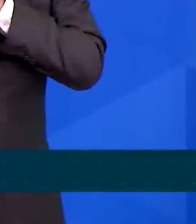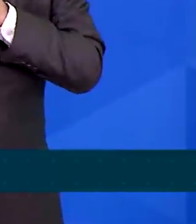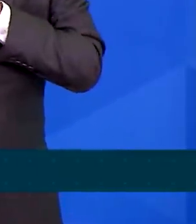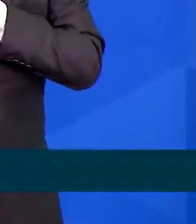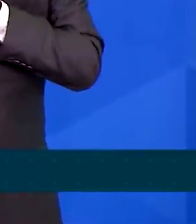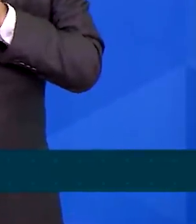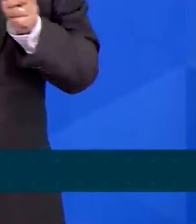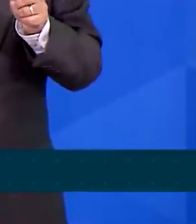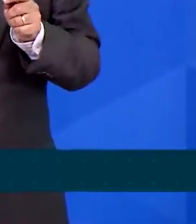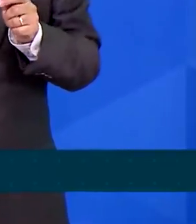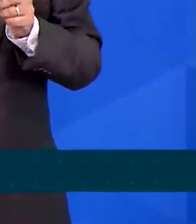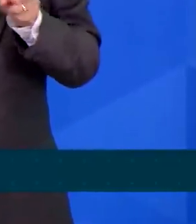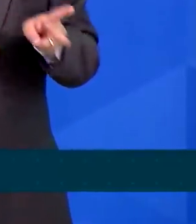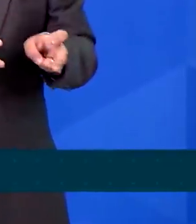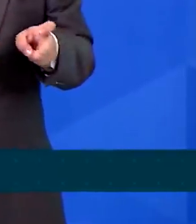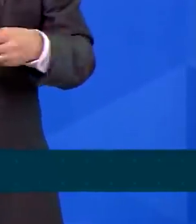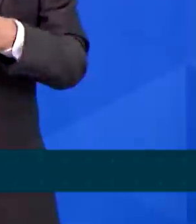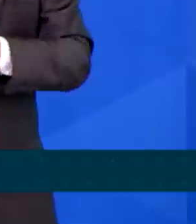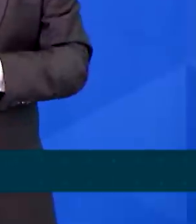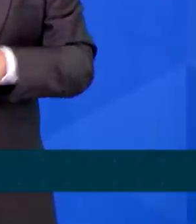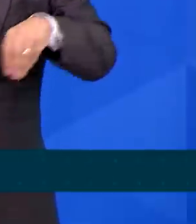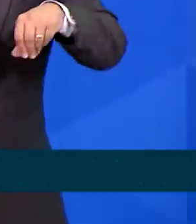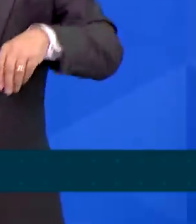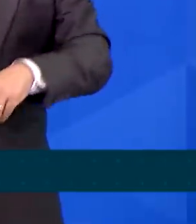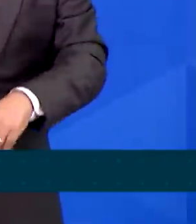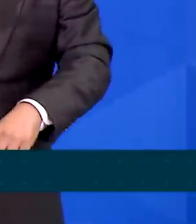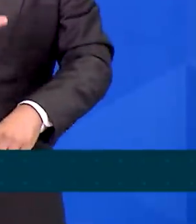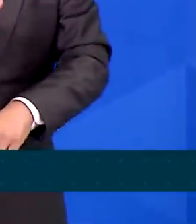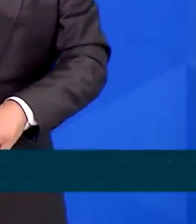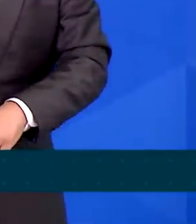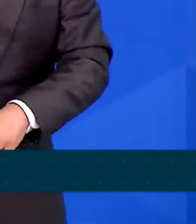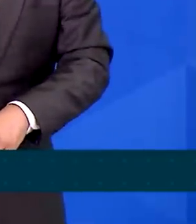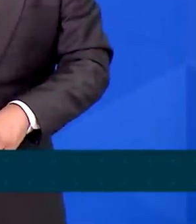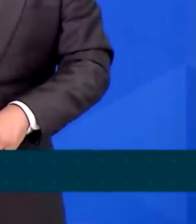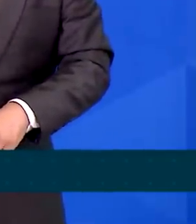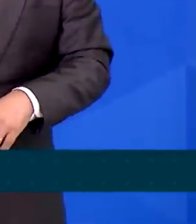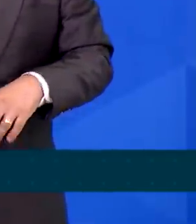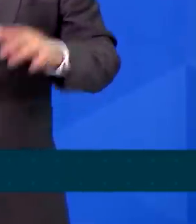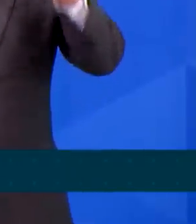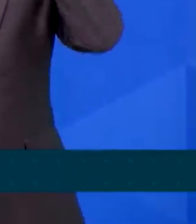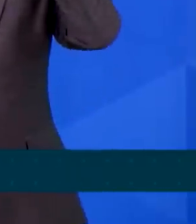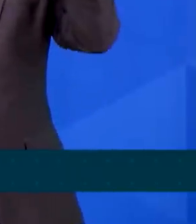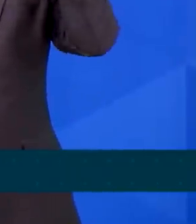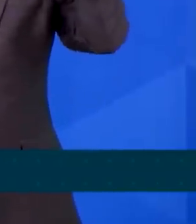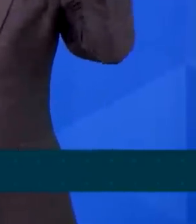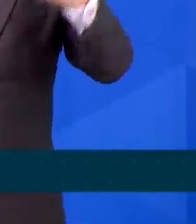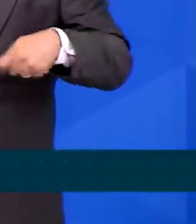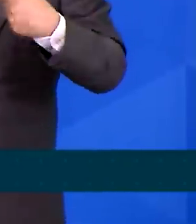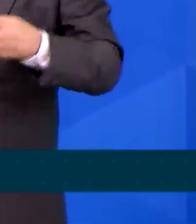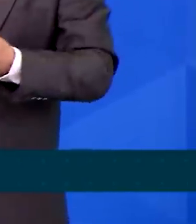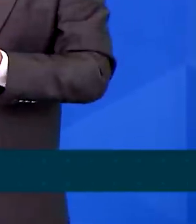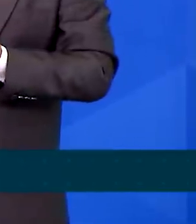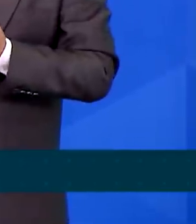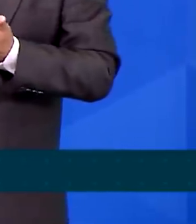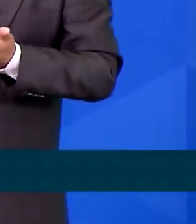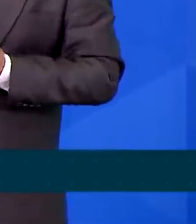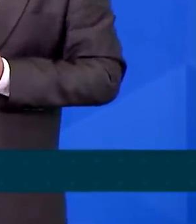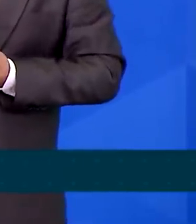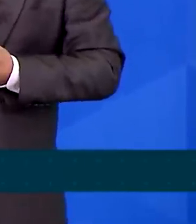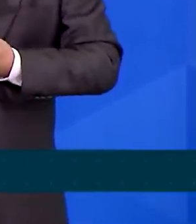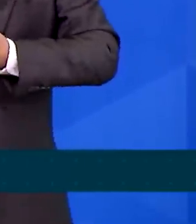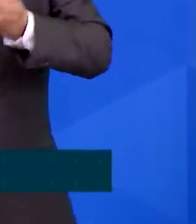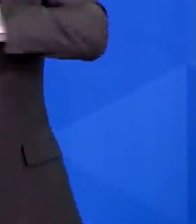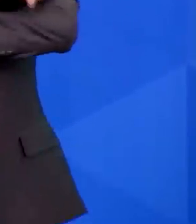exploração no Brasil. Mas, nesse momento, é fundamental pensar que precisamos manter nosso agronegócio